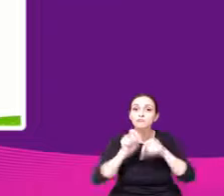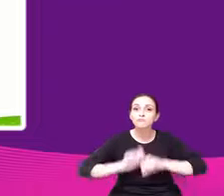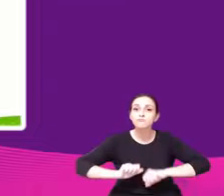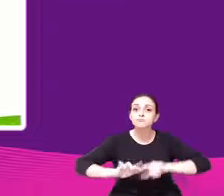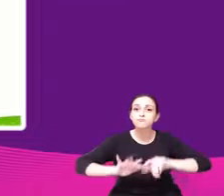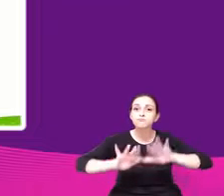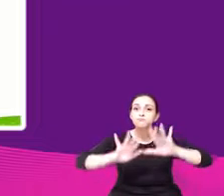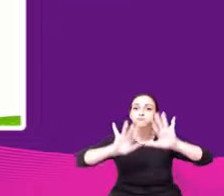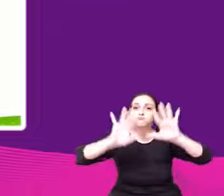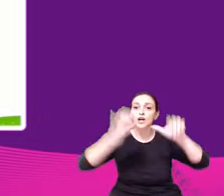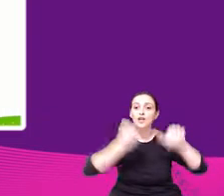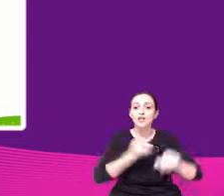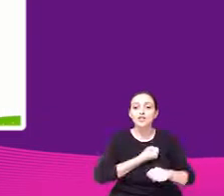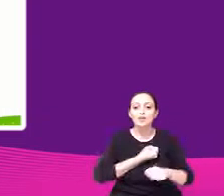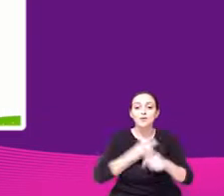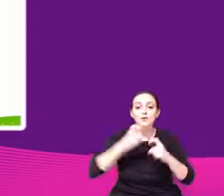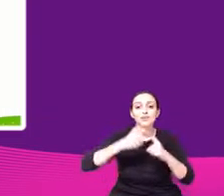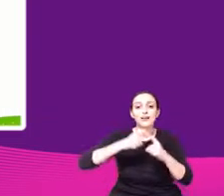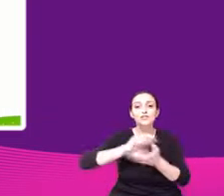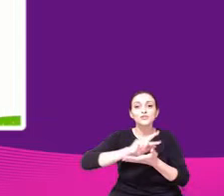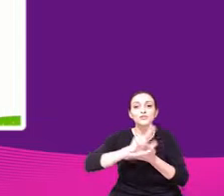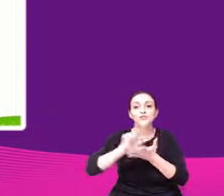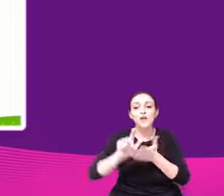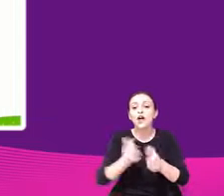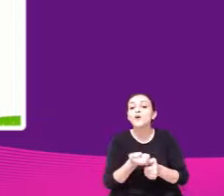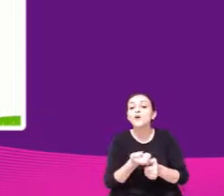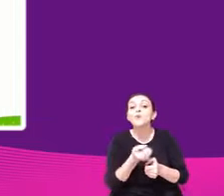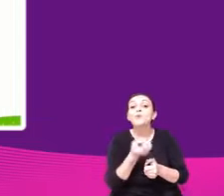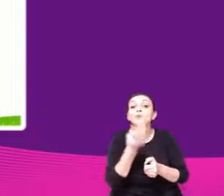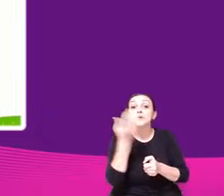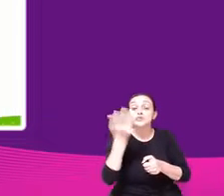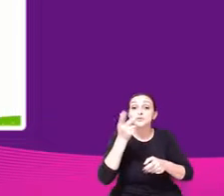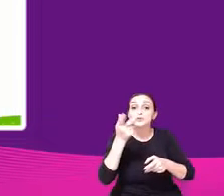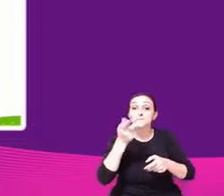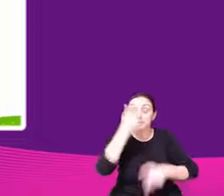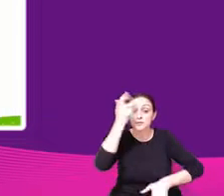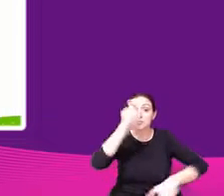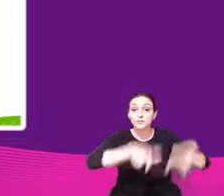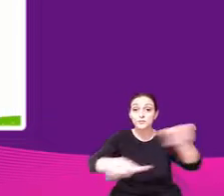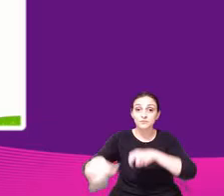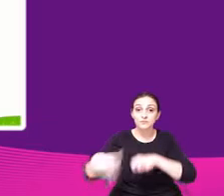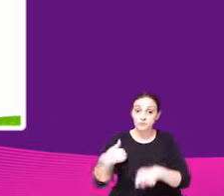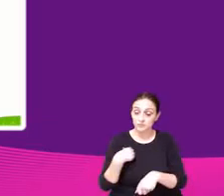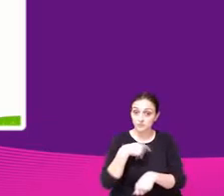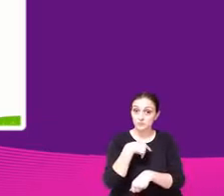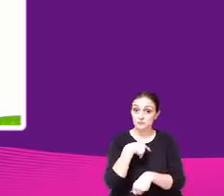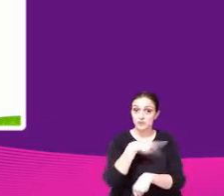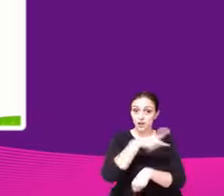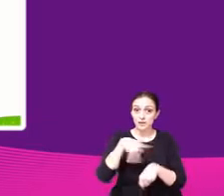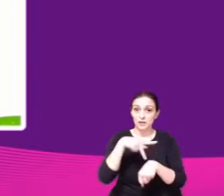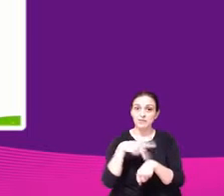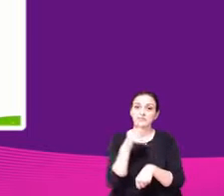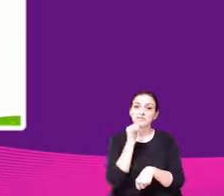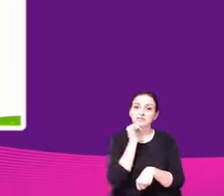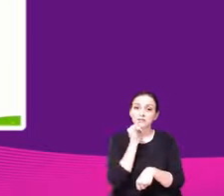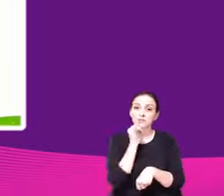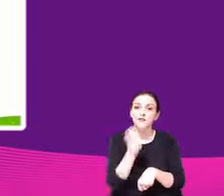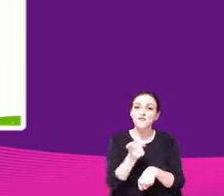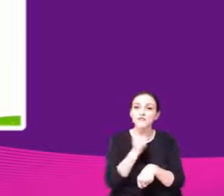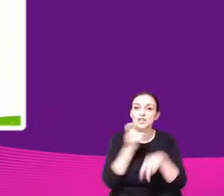de nefrologistas por milhão de habitantes. Mesmo em países, né, aqui em verde escuro, com